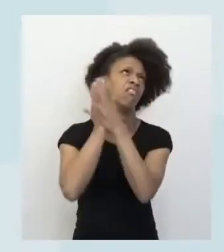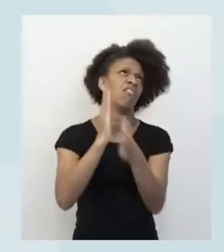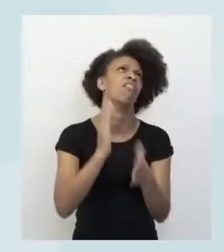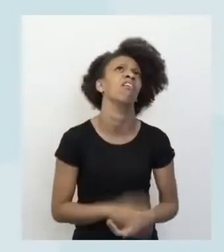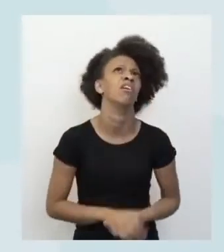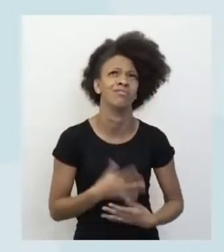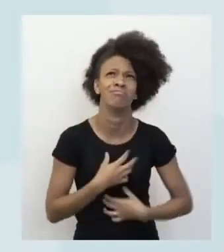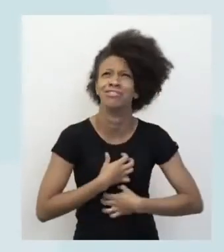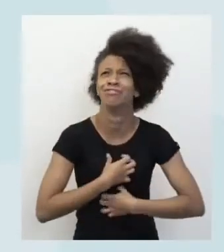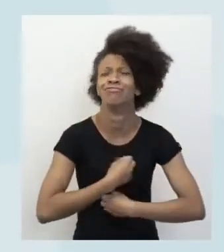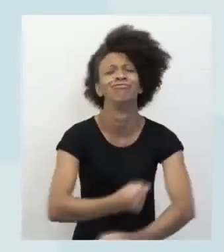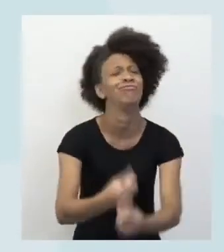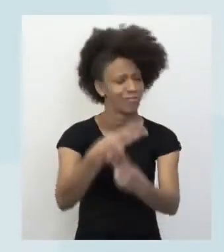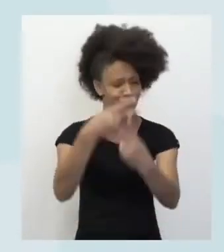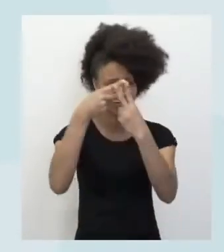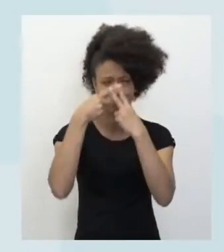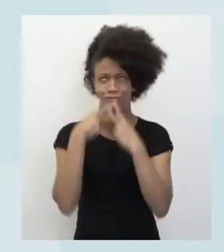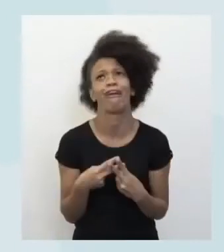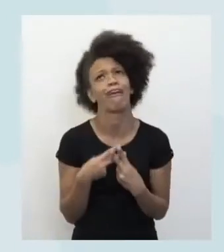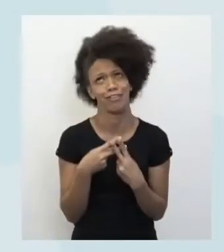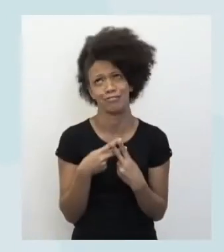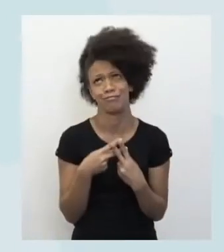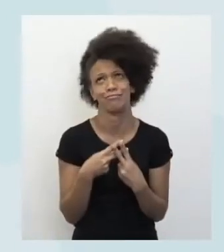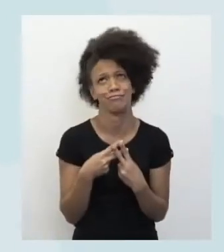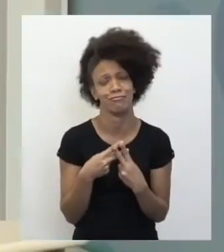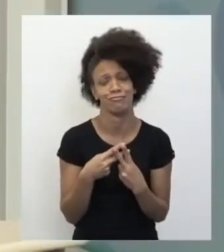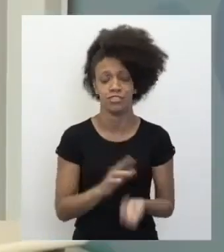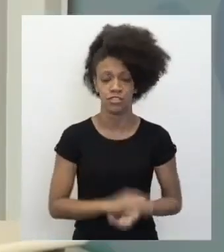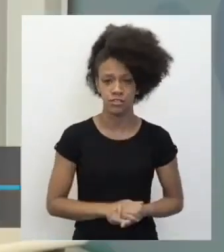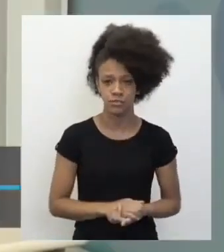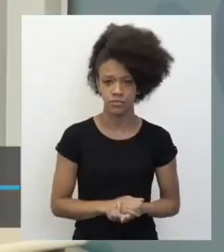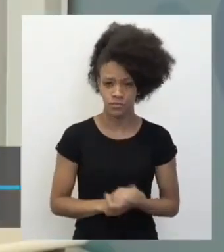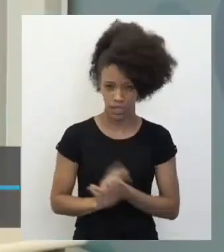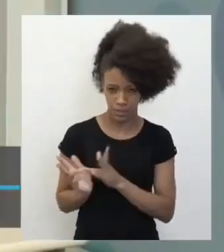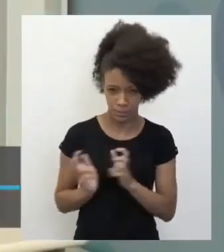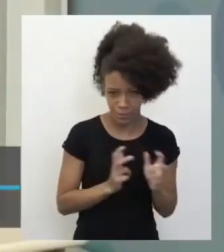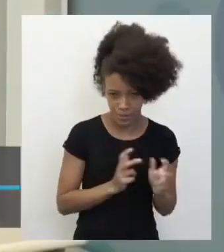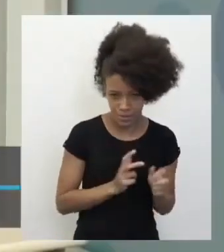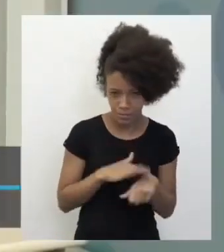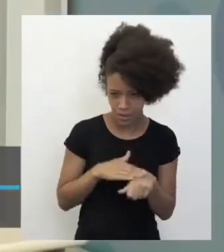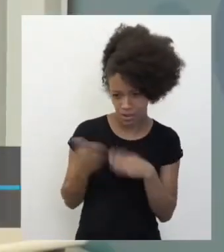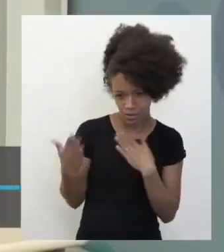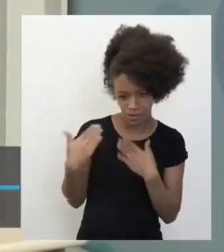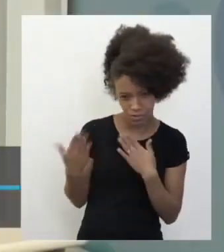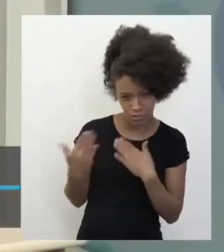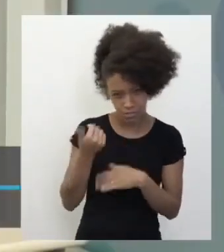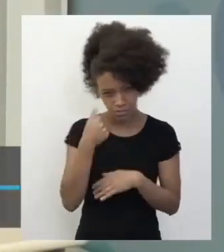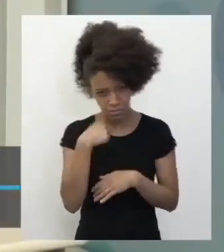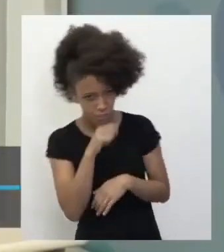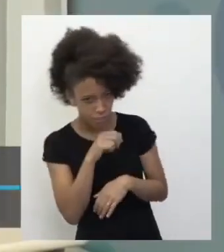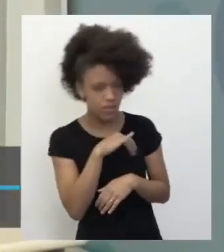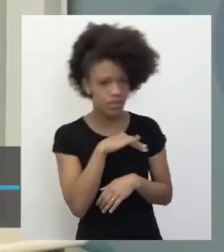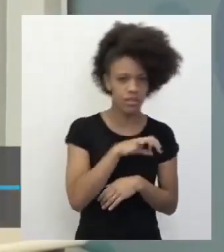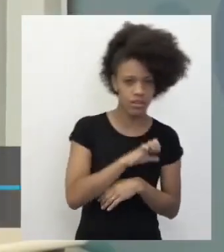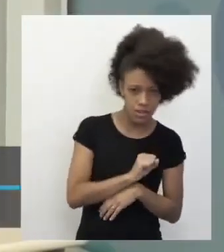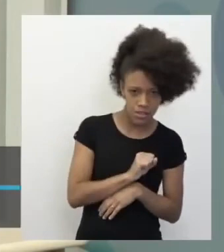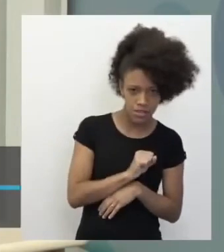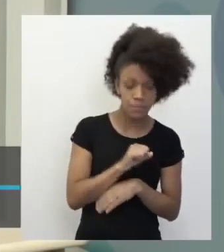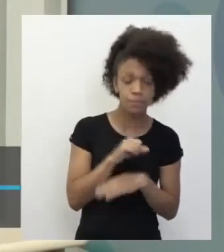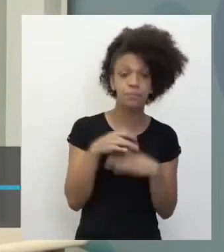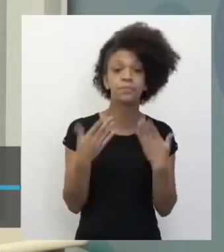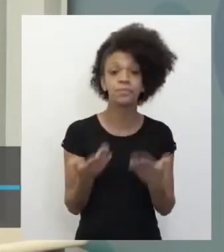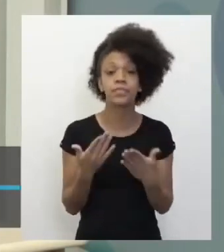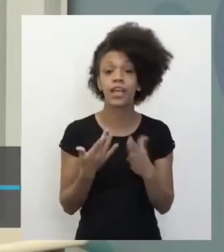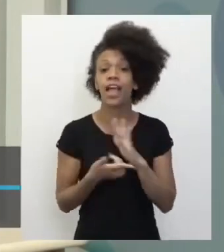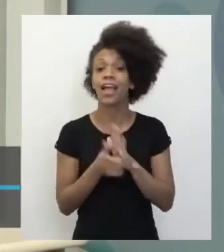do cativeiro. Então, perceberam a conversa entre a Inês e a mãe dela? Então, antes que